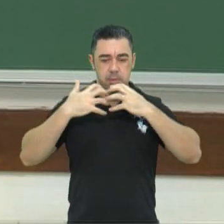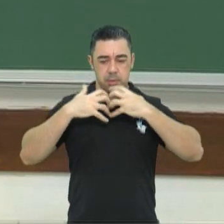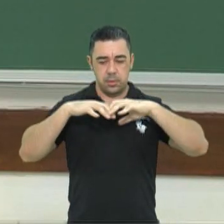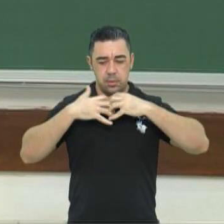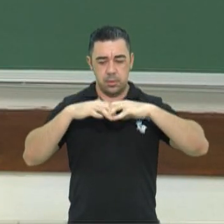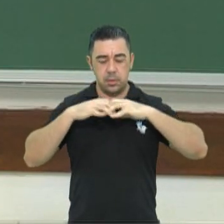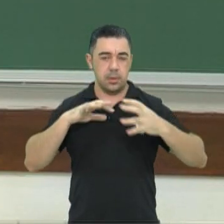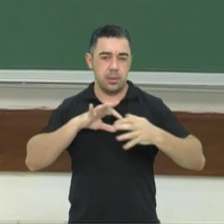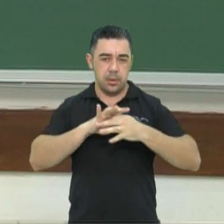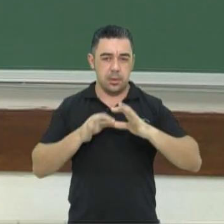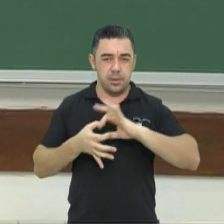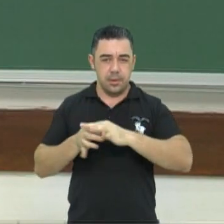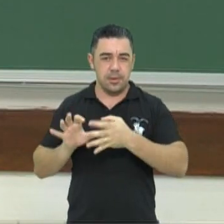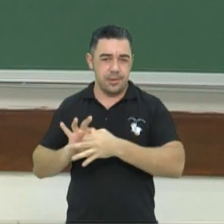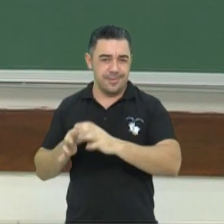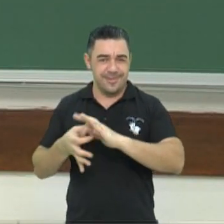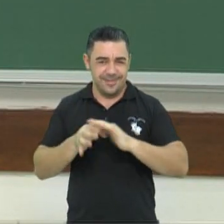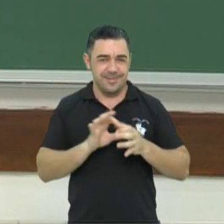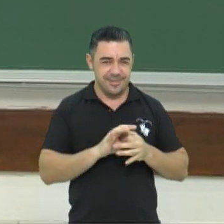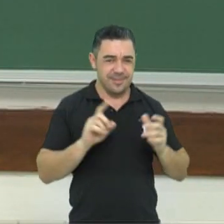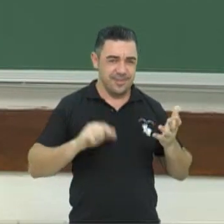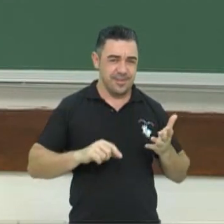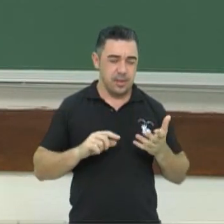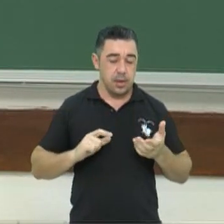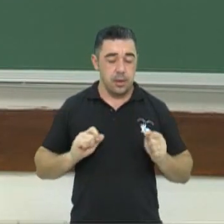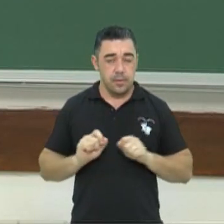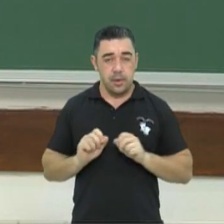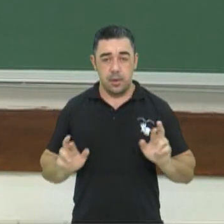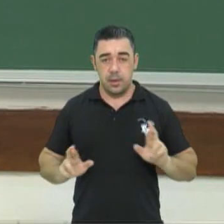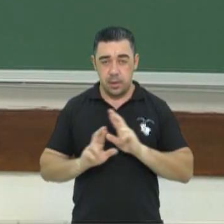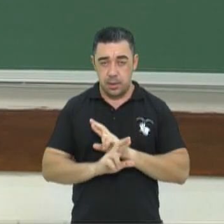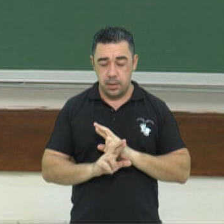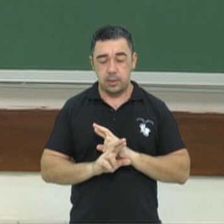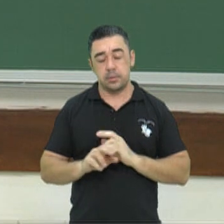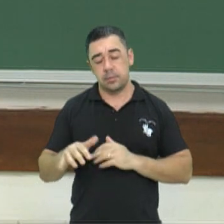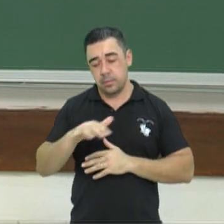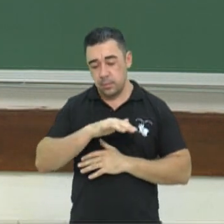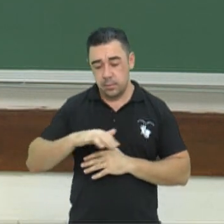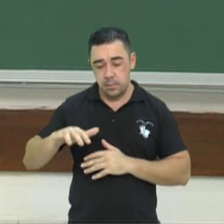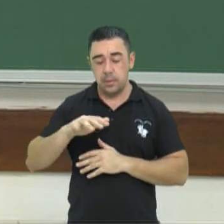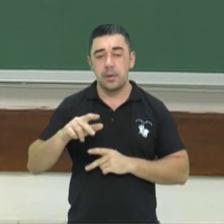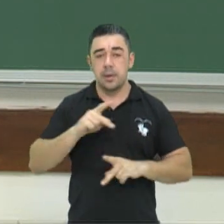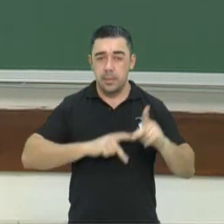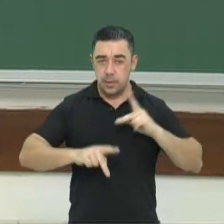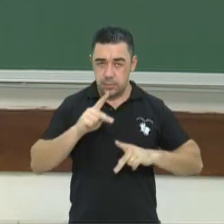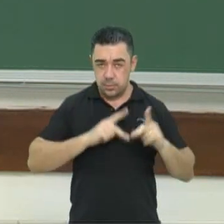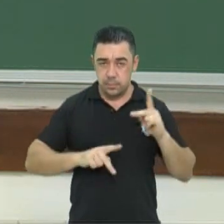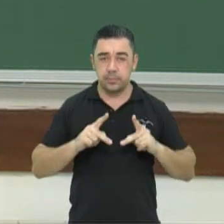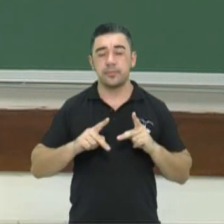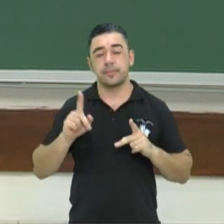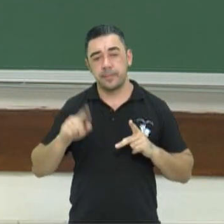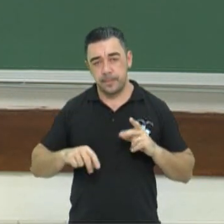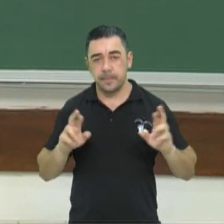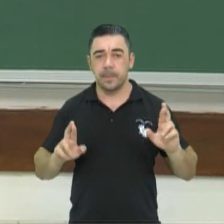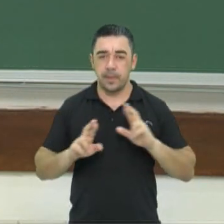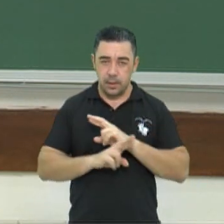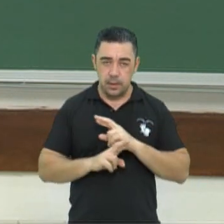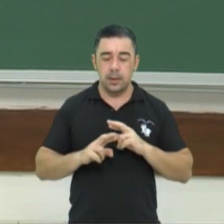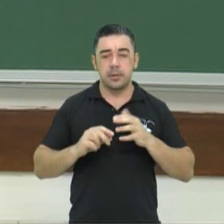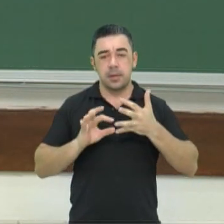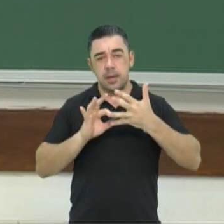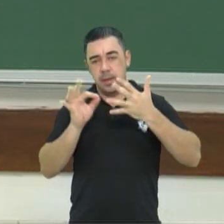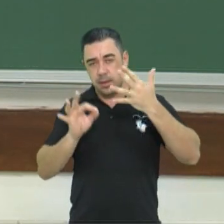a ligação entre uma pessoa e outra. Então, ele quis fazer uma relação entre as pessoas, né, com essa relação como se fossem